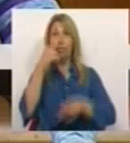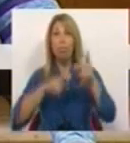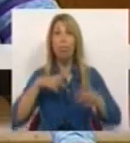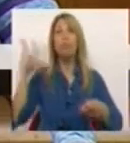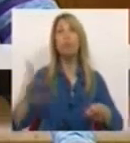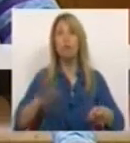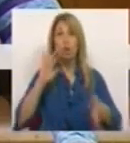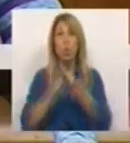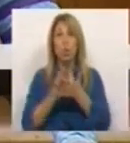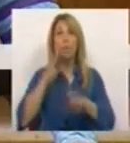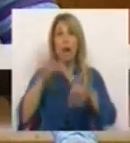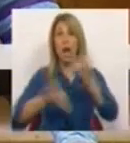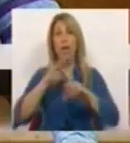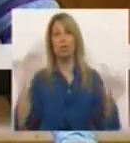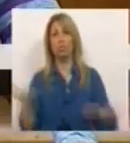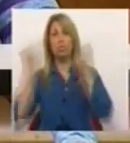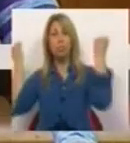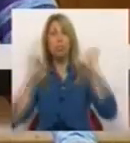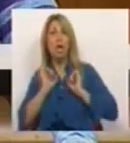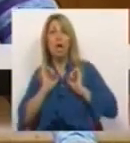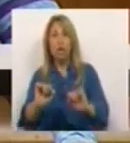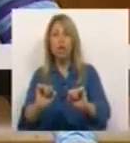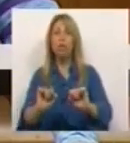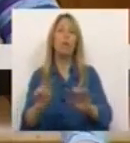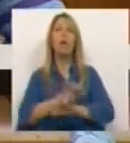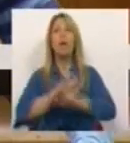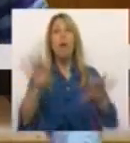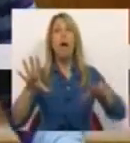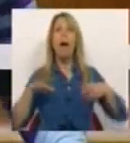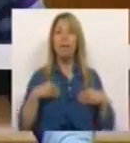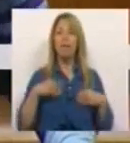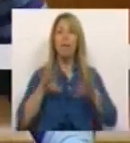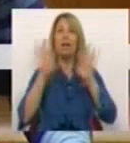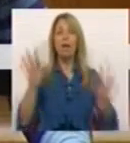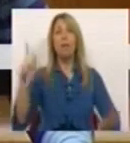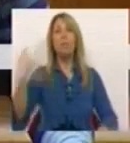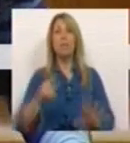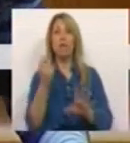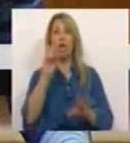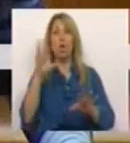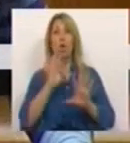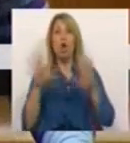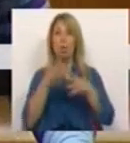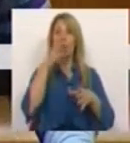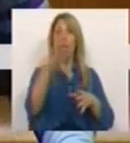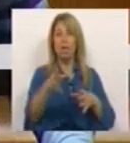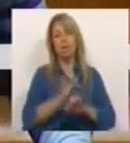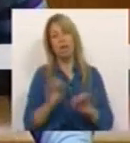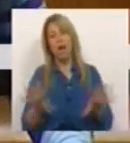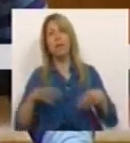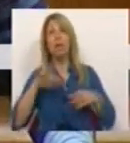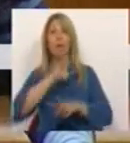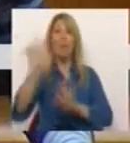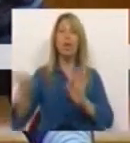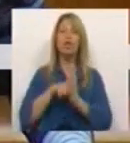nas últimas eleições. São inaceitáveis declarações como as proferidas pelo presidente do Eurogrupo, como são inaceitáveis as